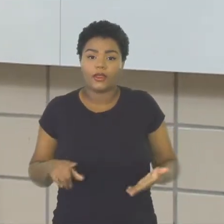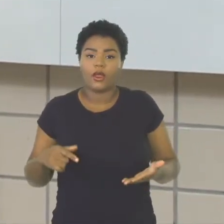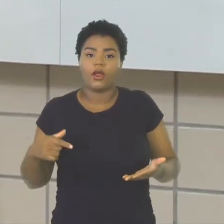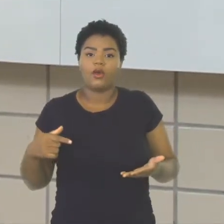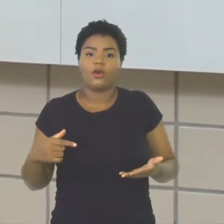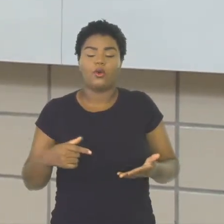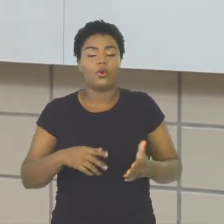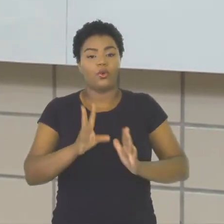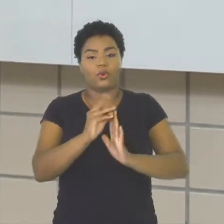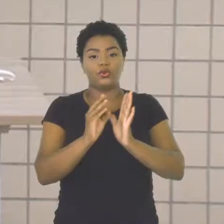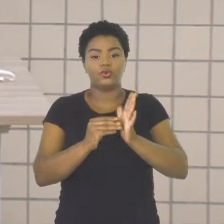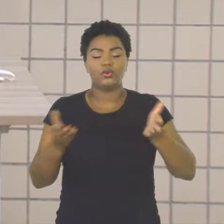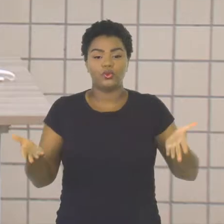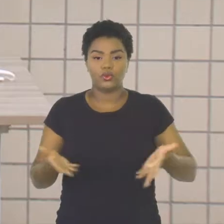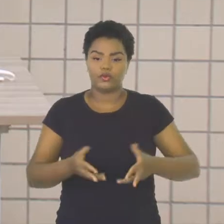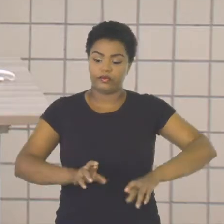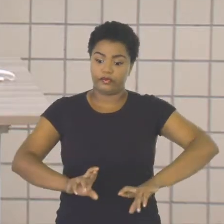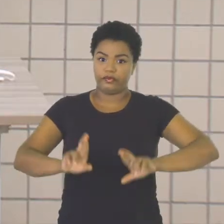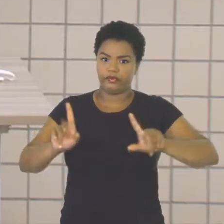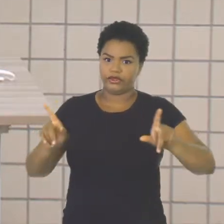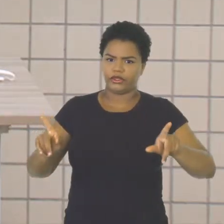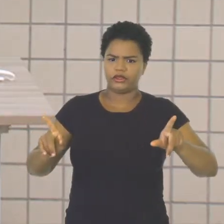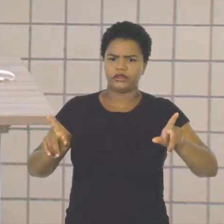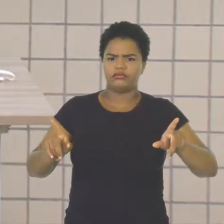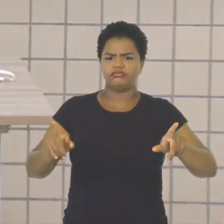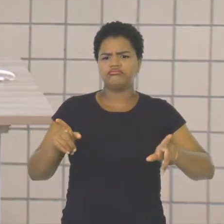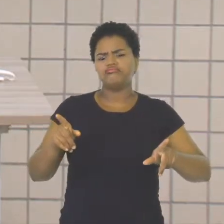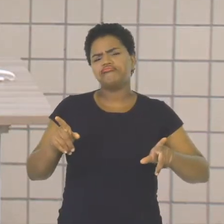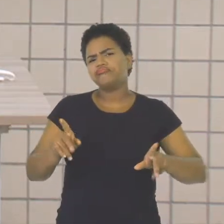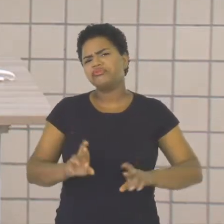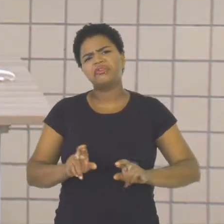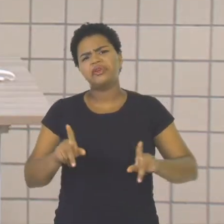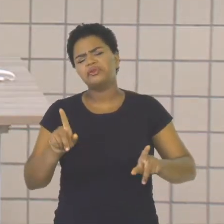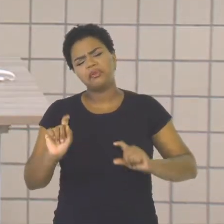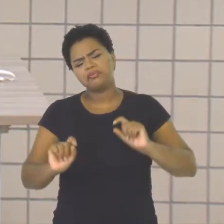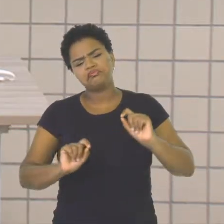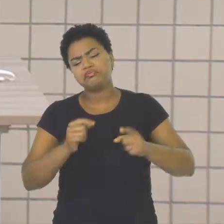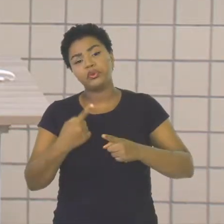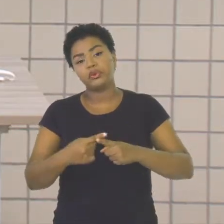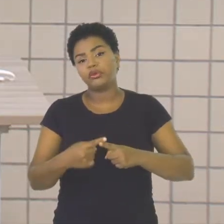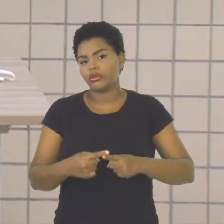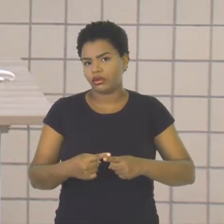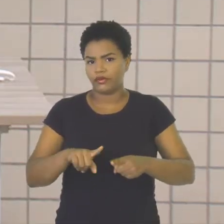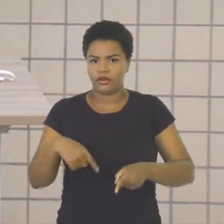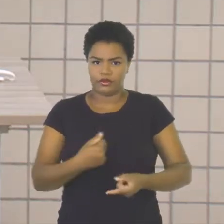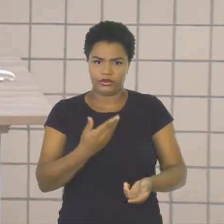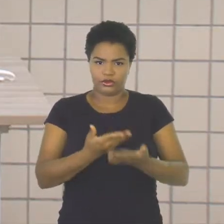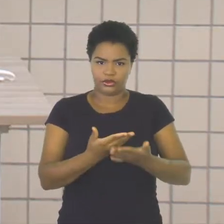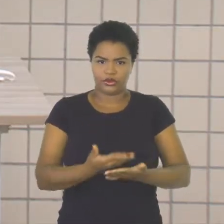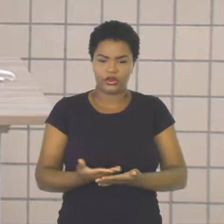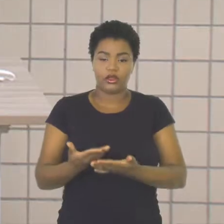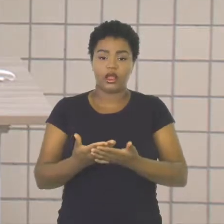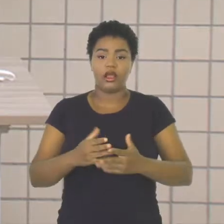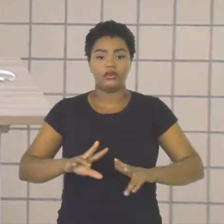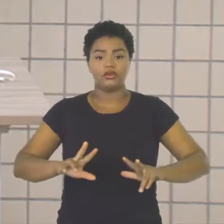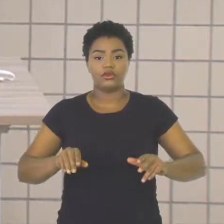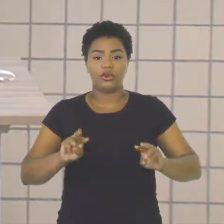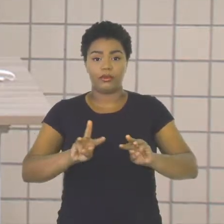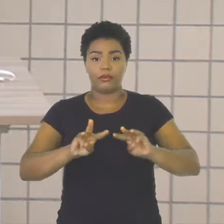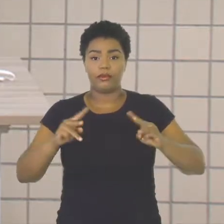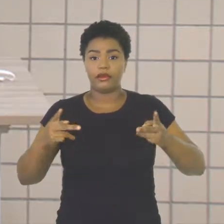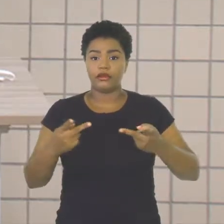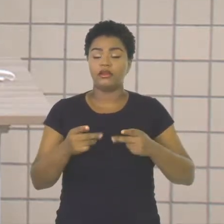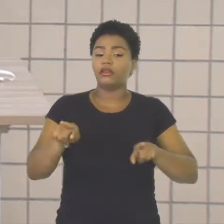conteúdo vai ser um conteúdo diferenciado. O que é esse conteúdo diferenciado? Nós vamos estudar sobre o que é matéria e